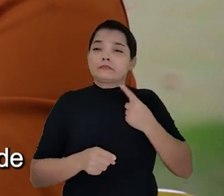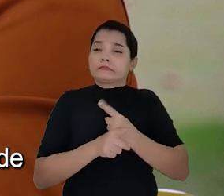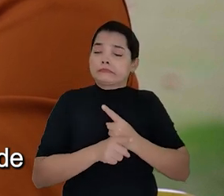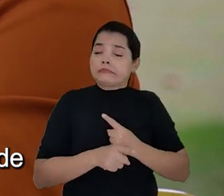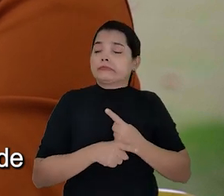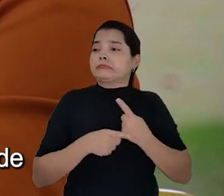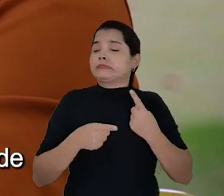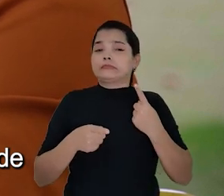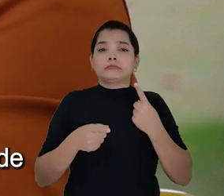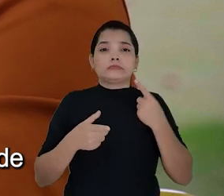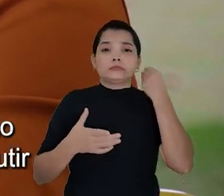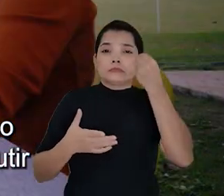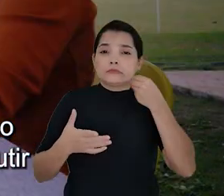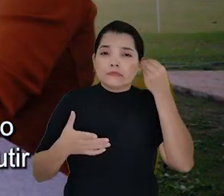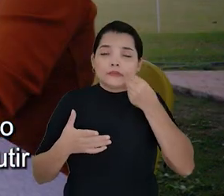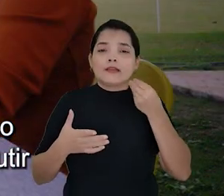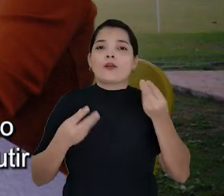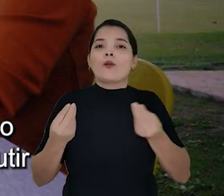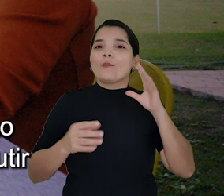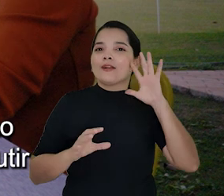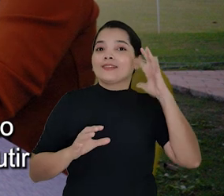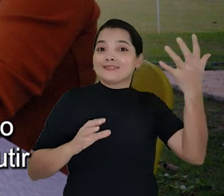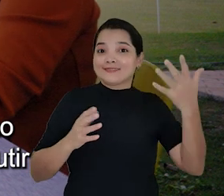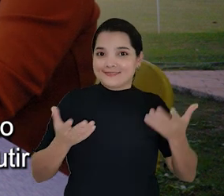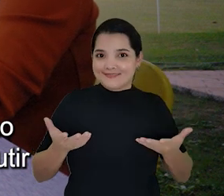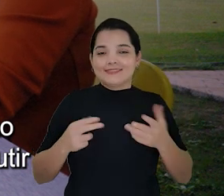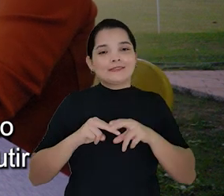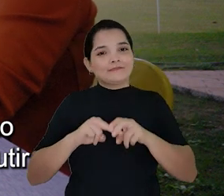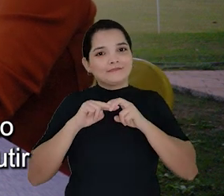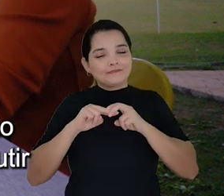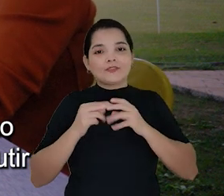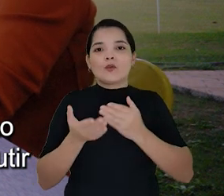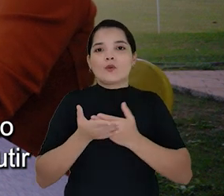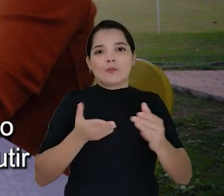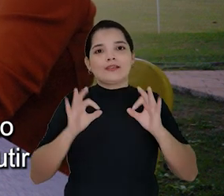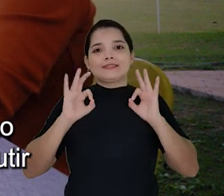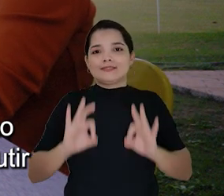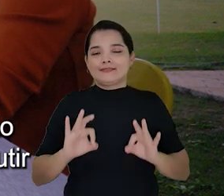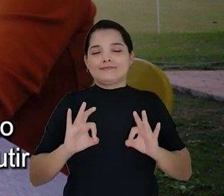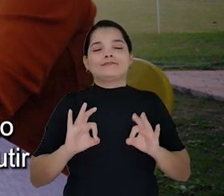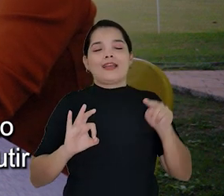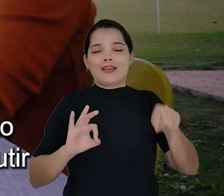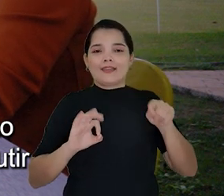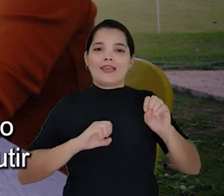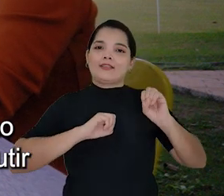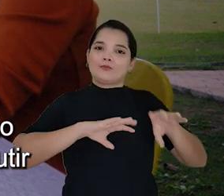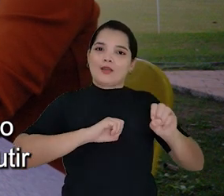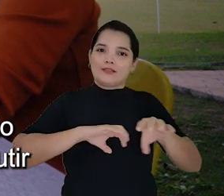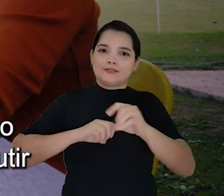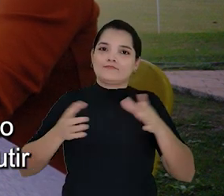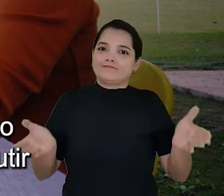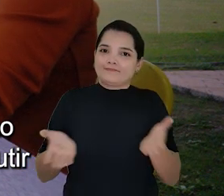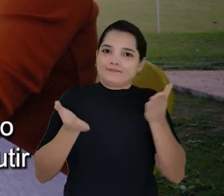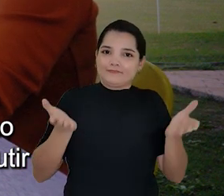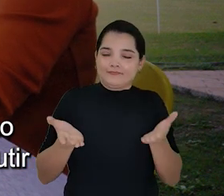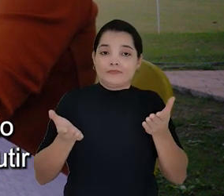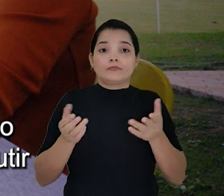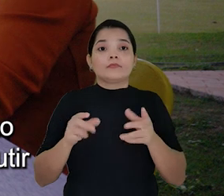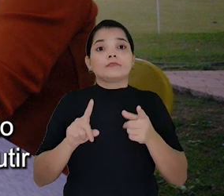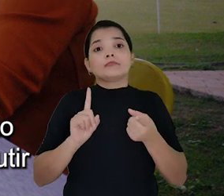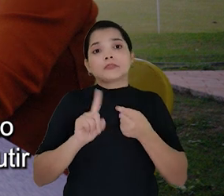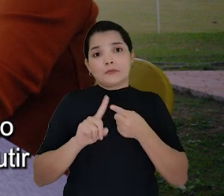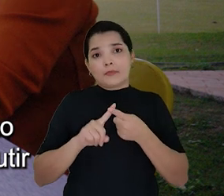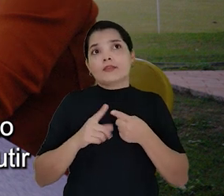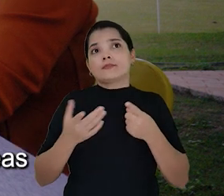ambiente onde habitam onde transitam né então começa pela própria questão da abordagem da educação e chega